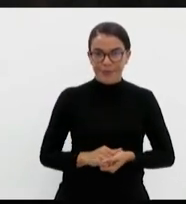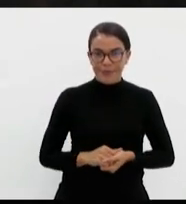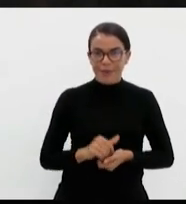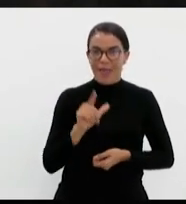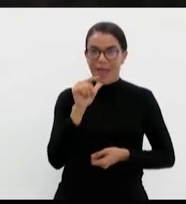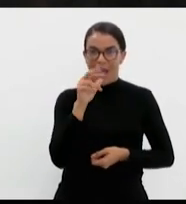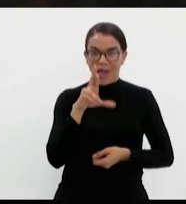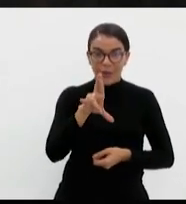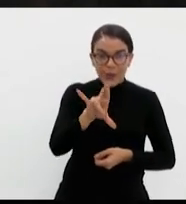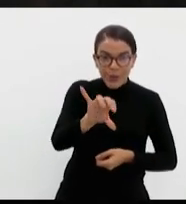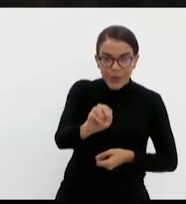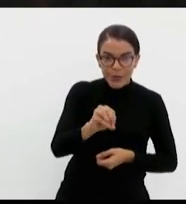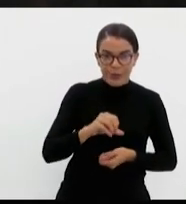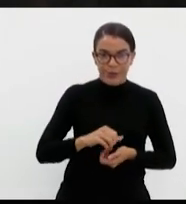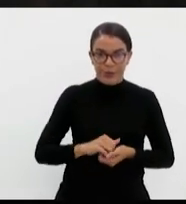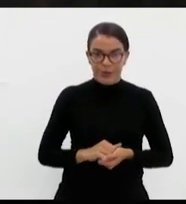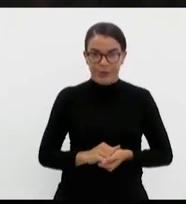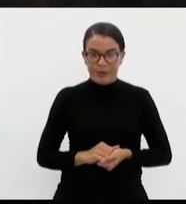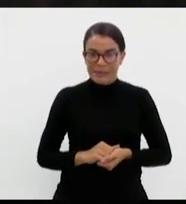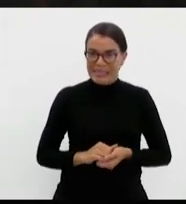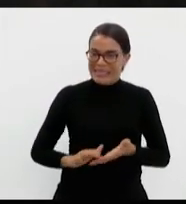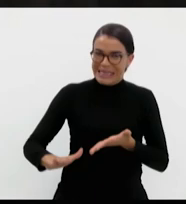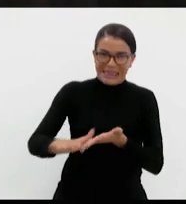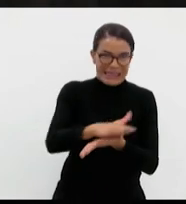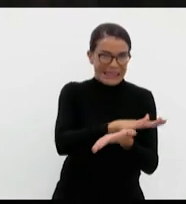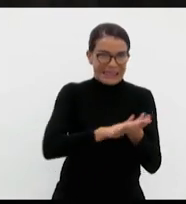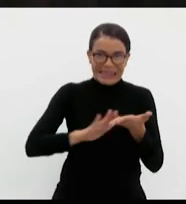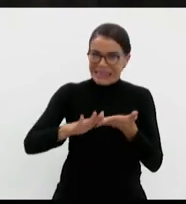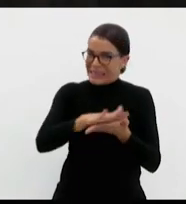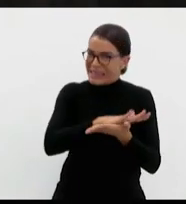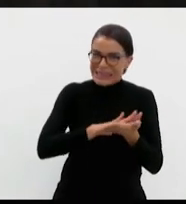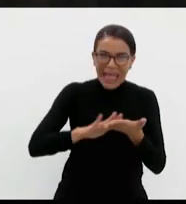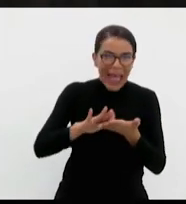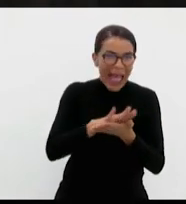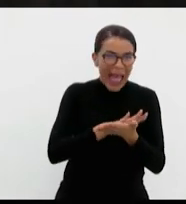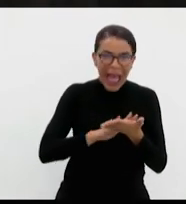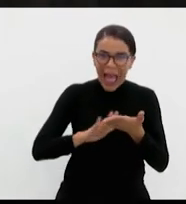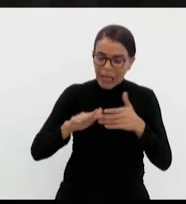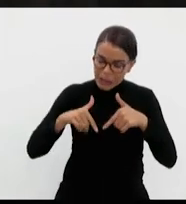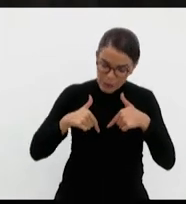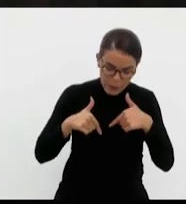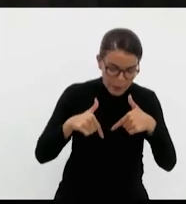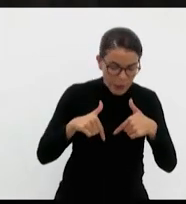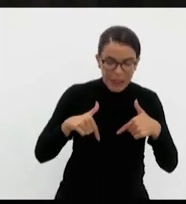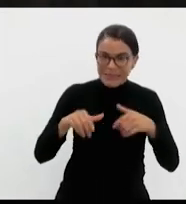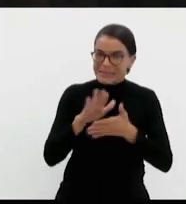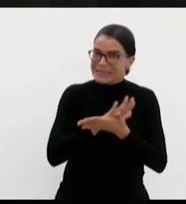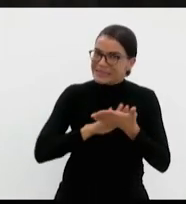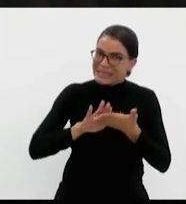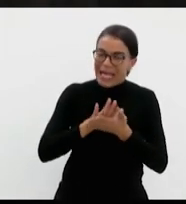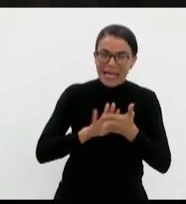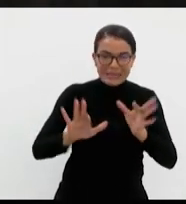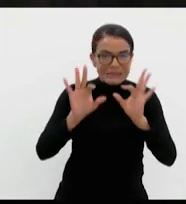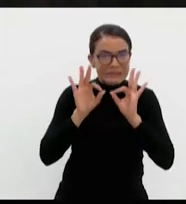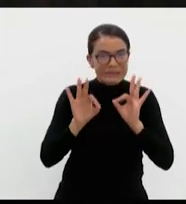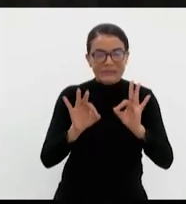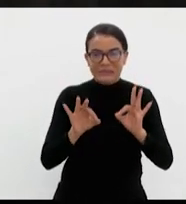Águas do Rio, nada tá dando certo, senhor presidente, nada está dando certo.